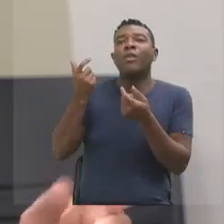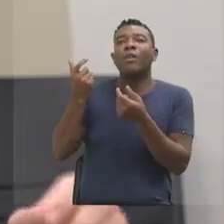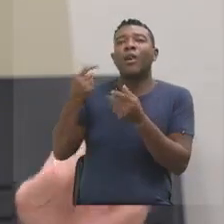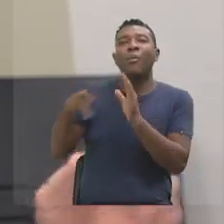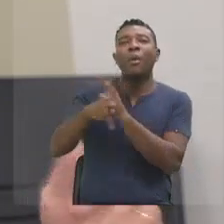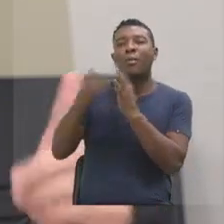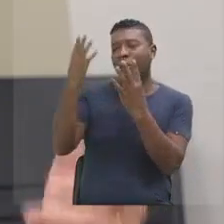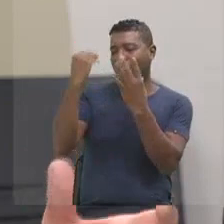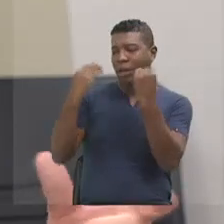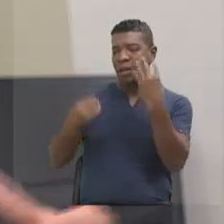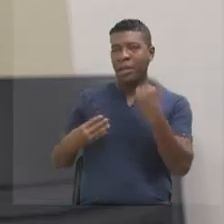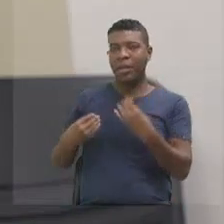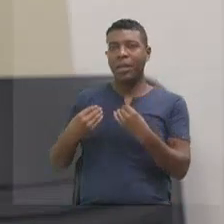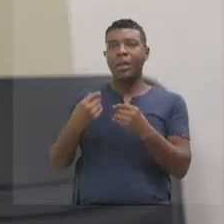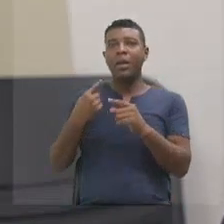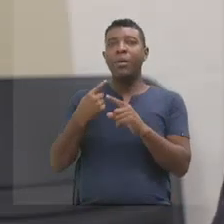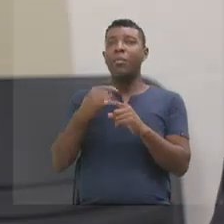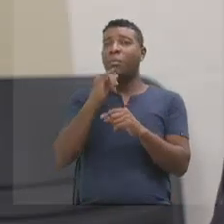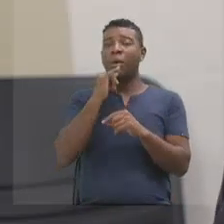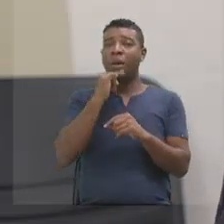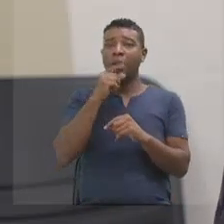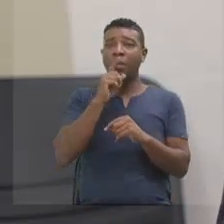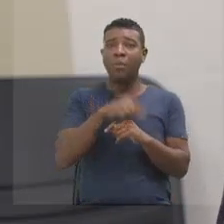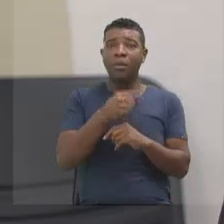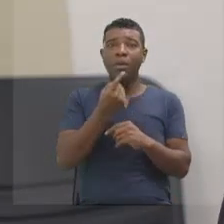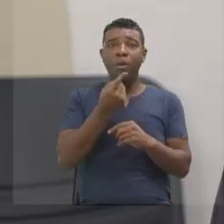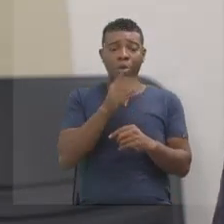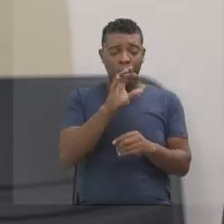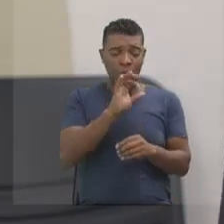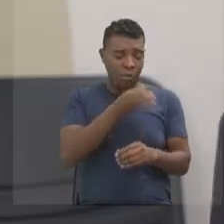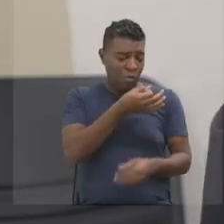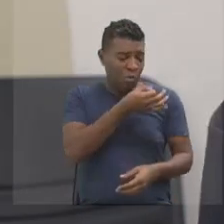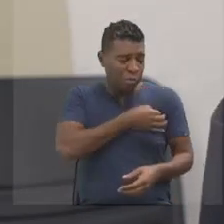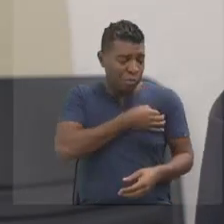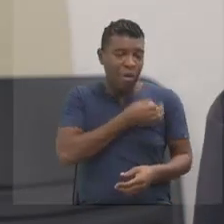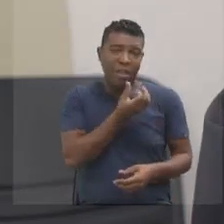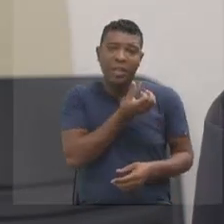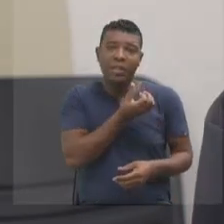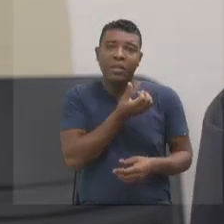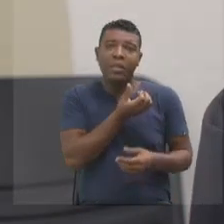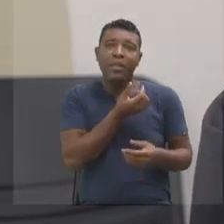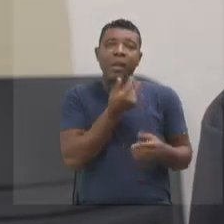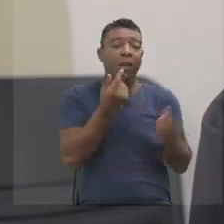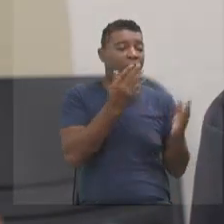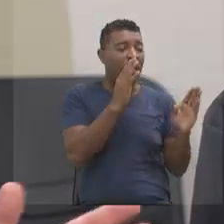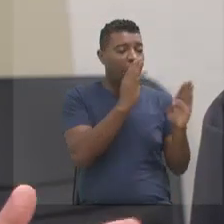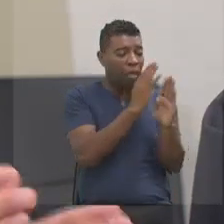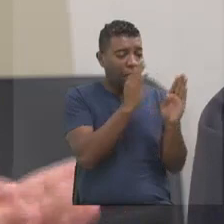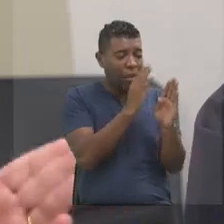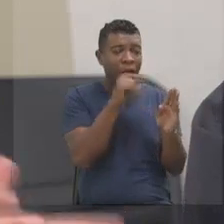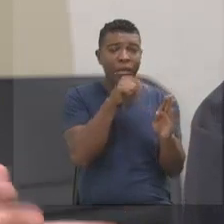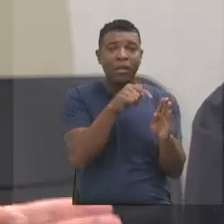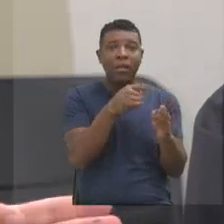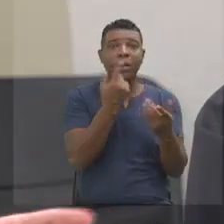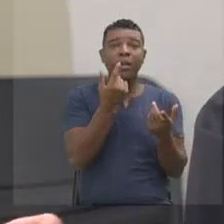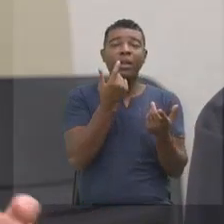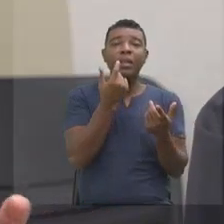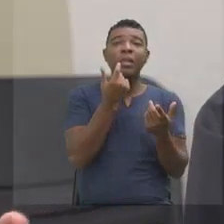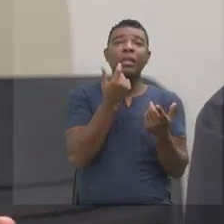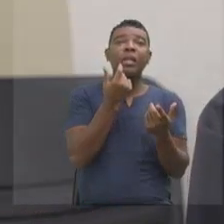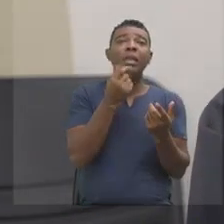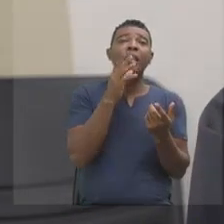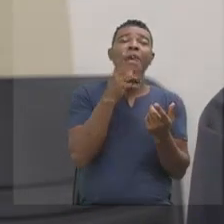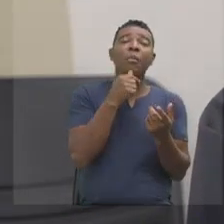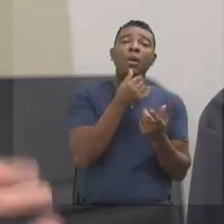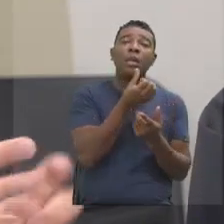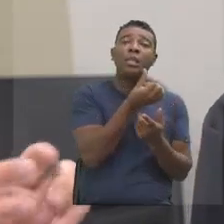diagnóstico de vão falar um bi-rads 4 que é uma um nódulo suspeito ele demora seis meses a um ano a fazer a o nosso maior gargalo hoje